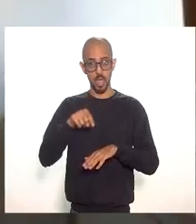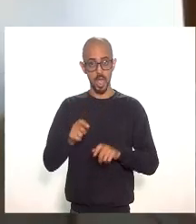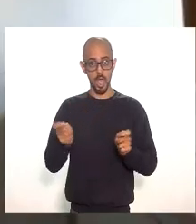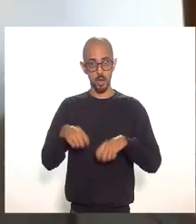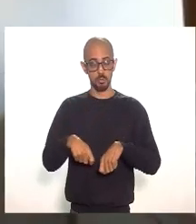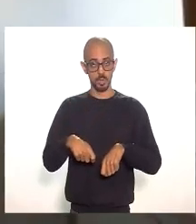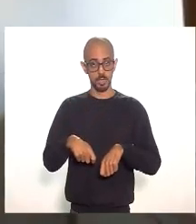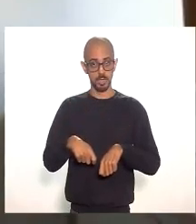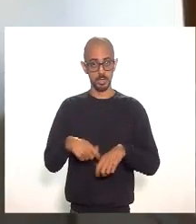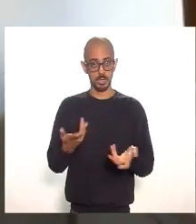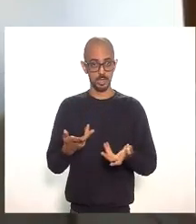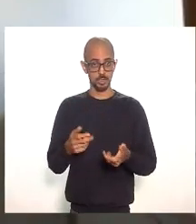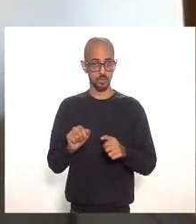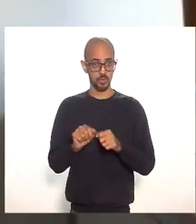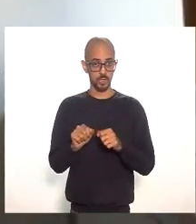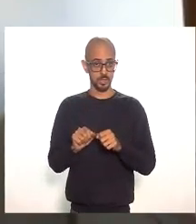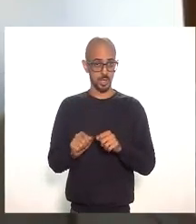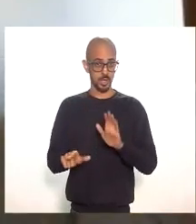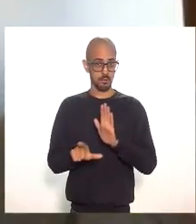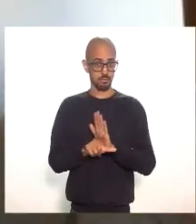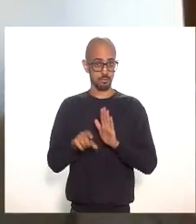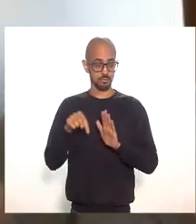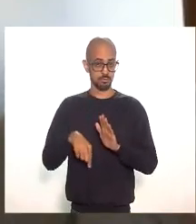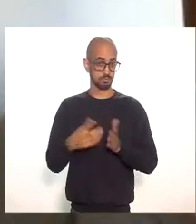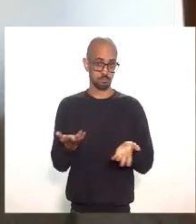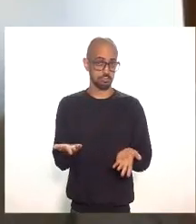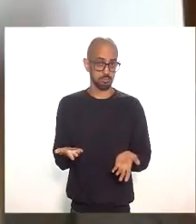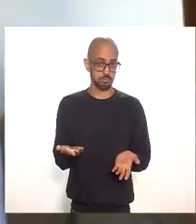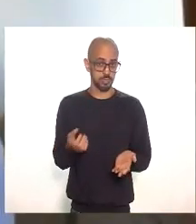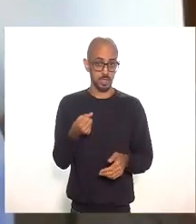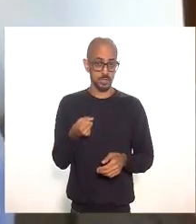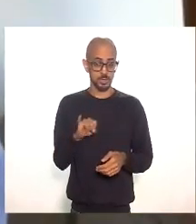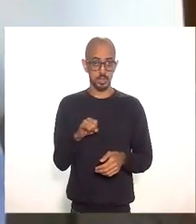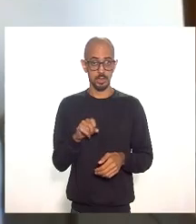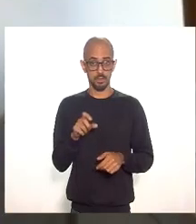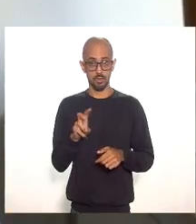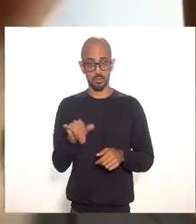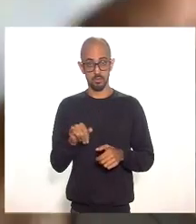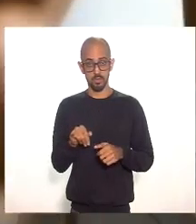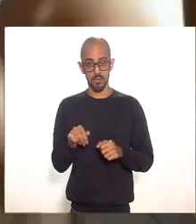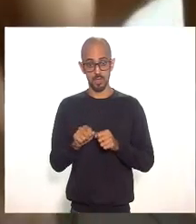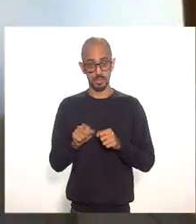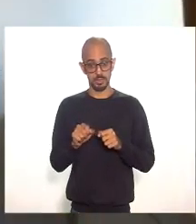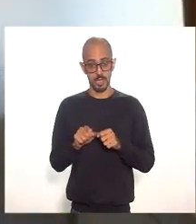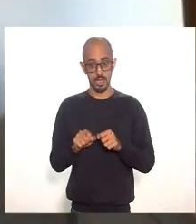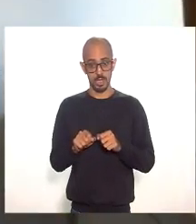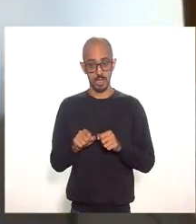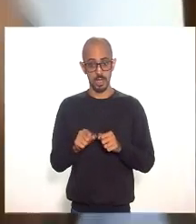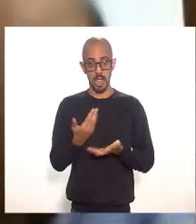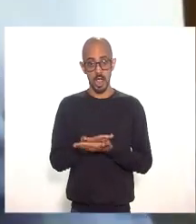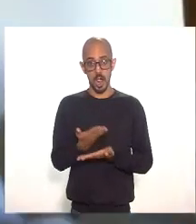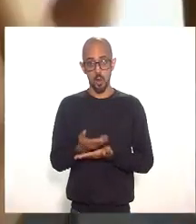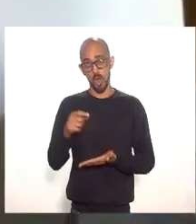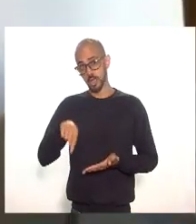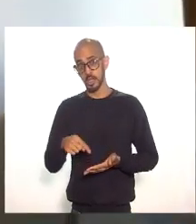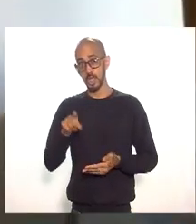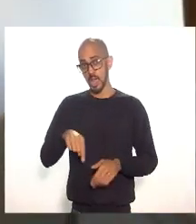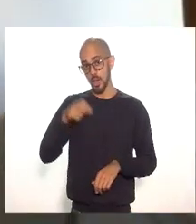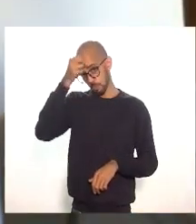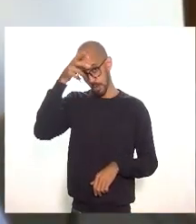capital se vai ter abertura das aulas ou não é o município da capital, é o prefeito